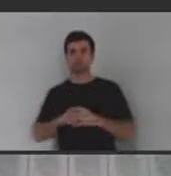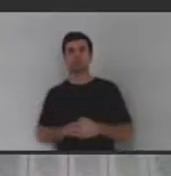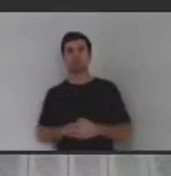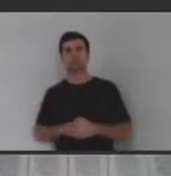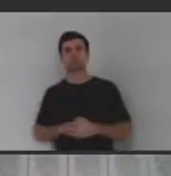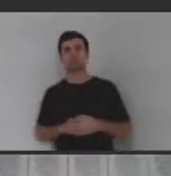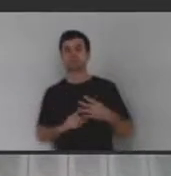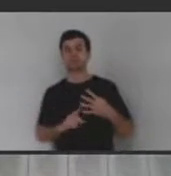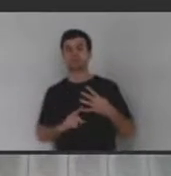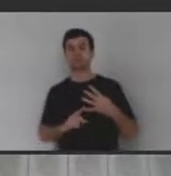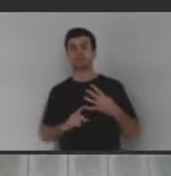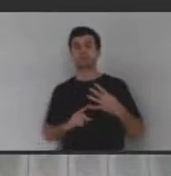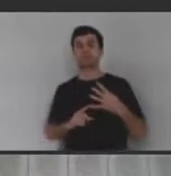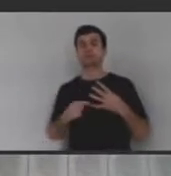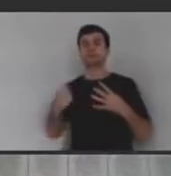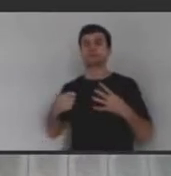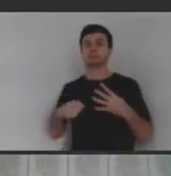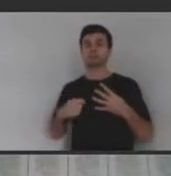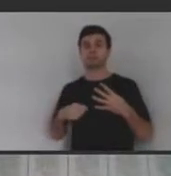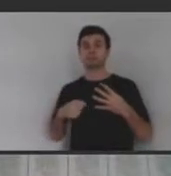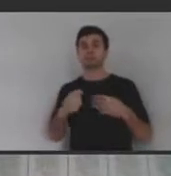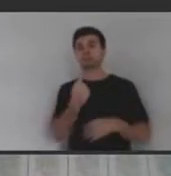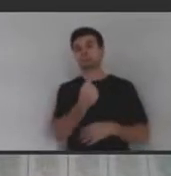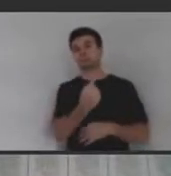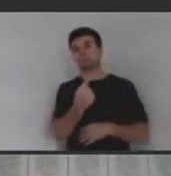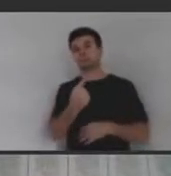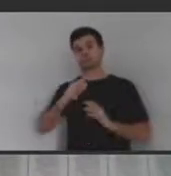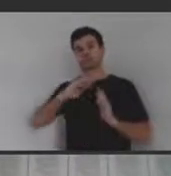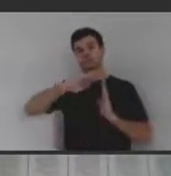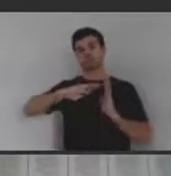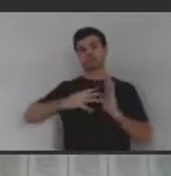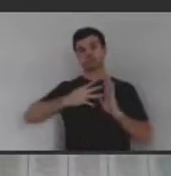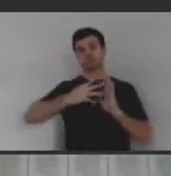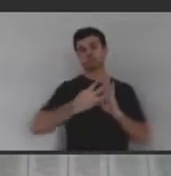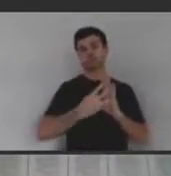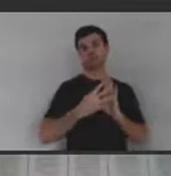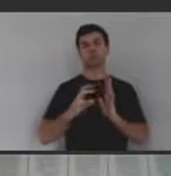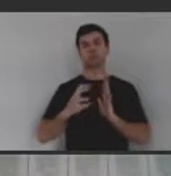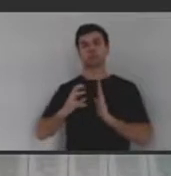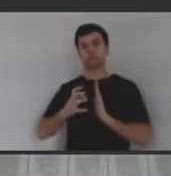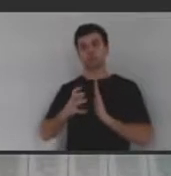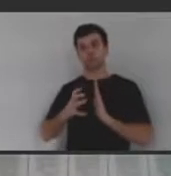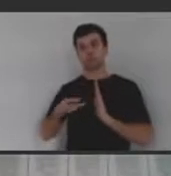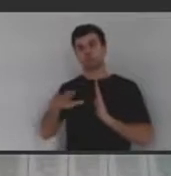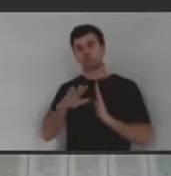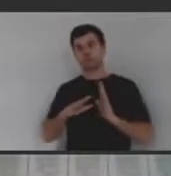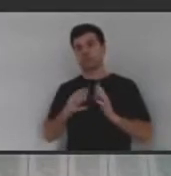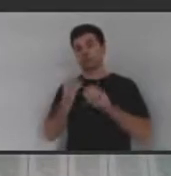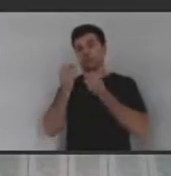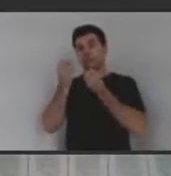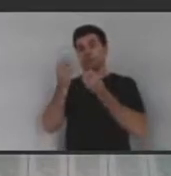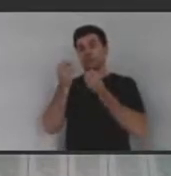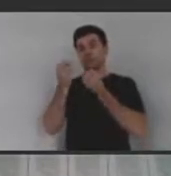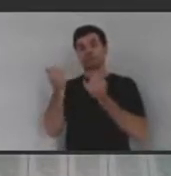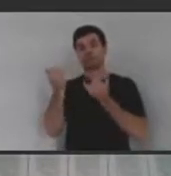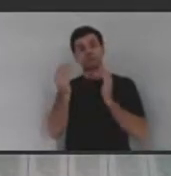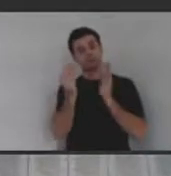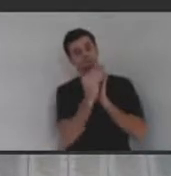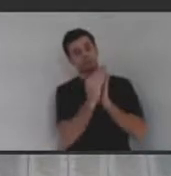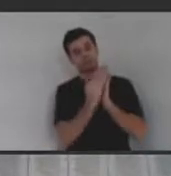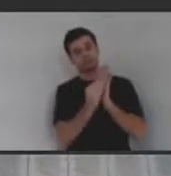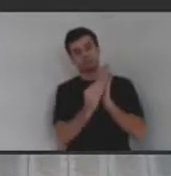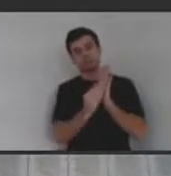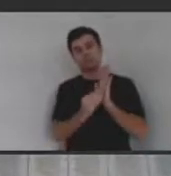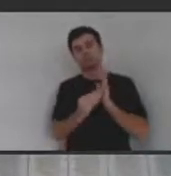Quarto, providencie-se a juntada de cada planilha Excel dos partidos e consigno que informações mais detalhadas de cada partido podem